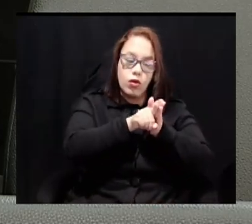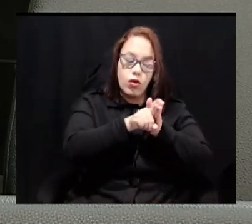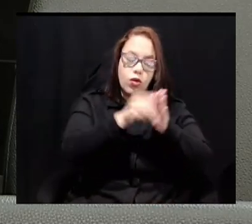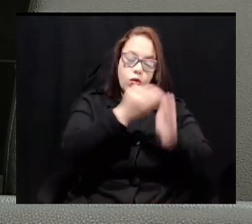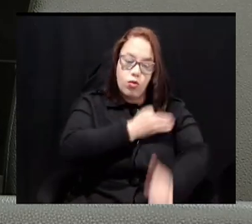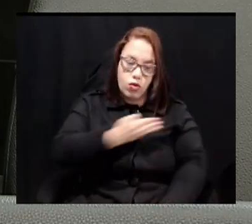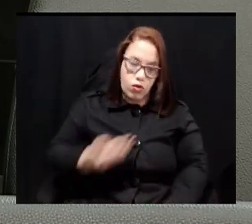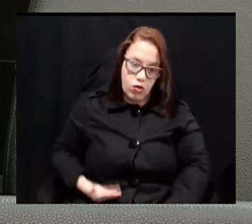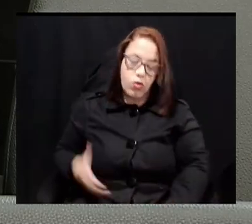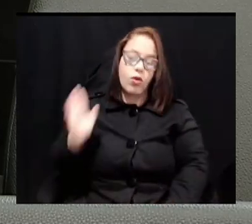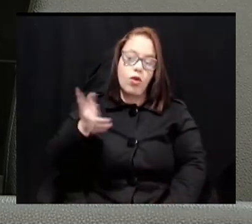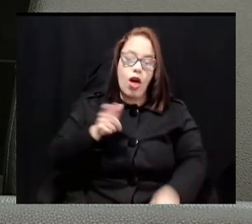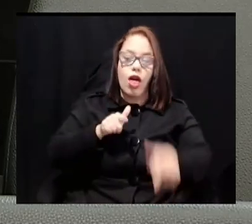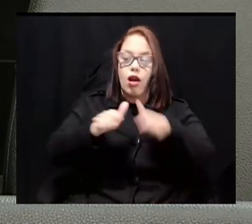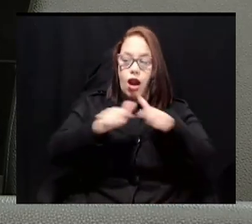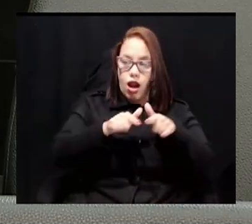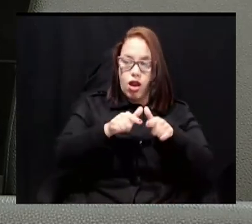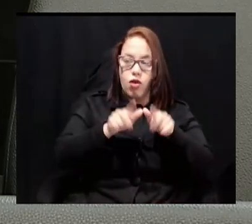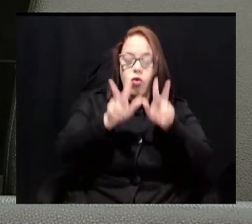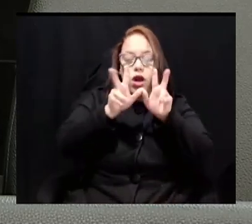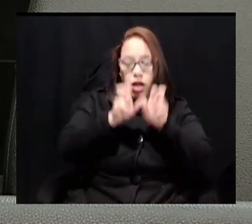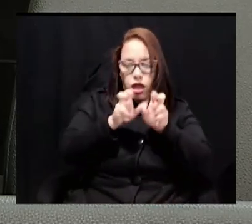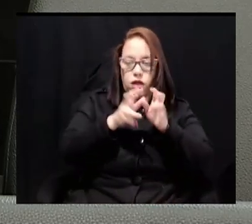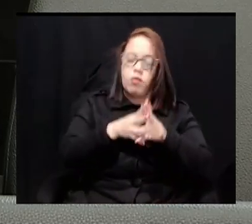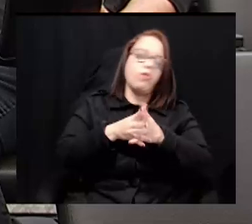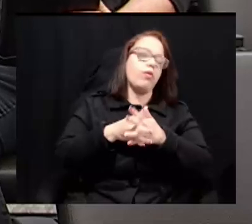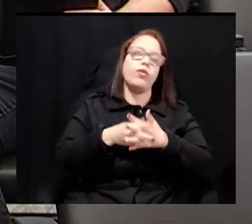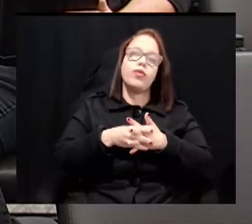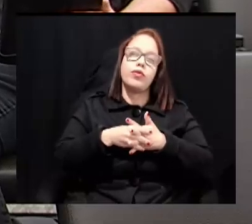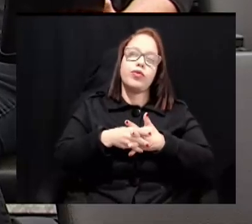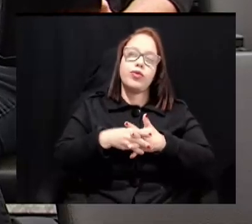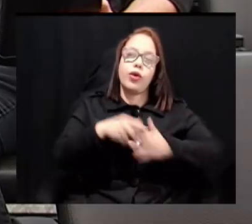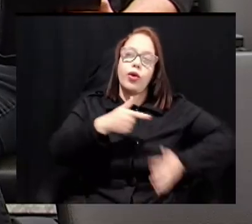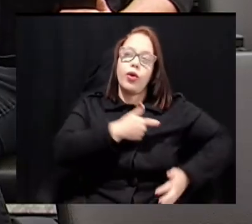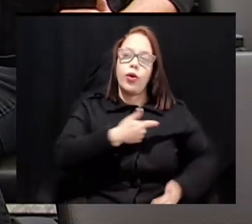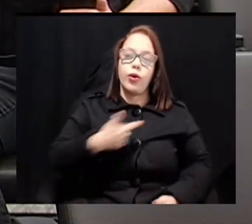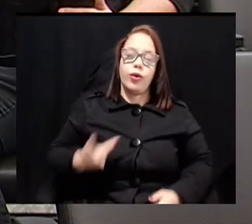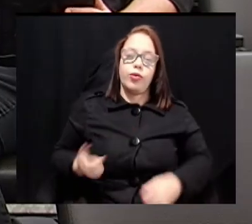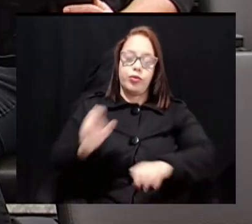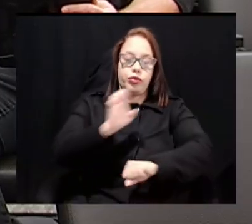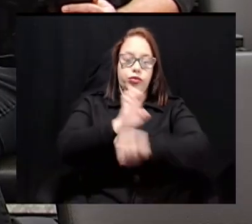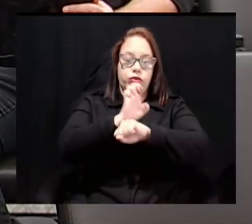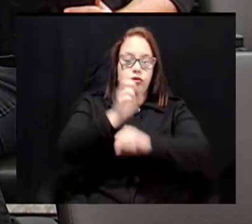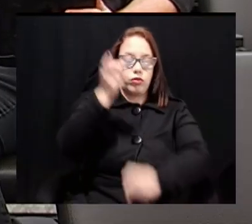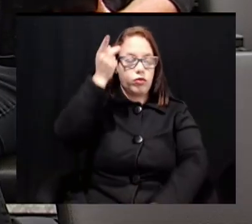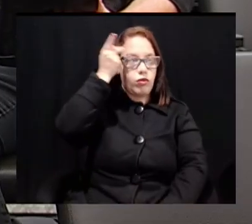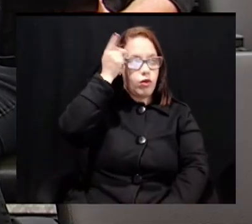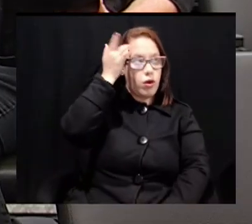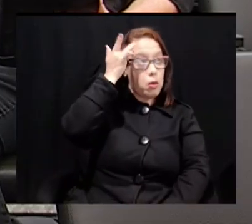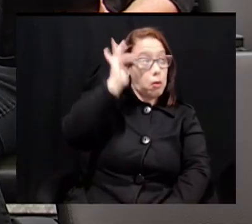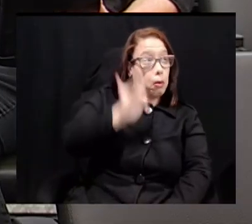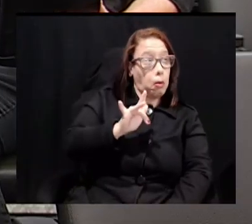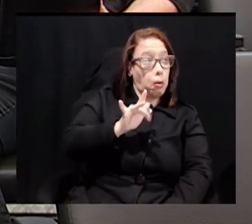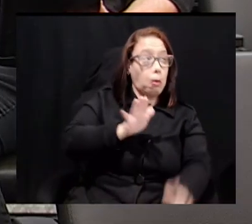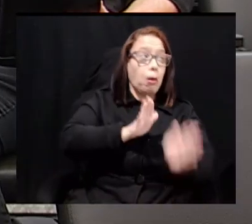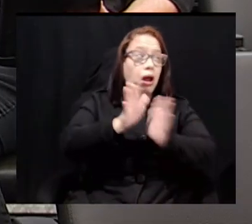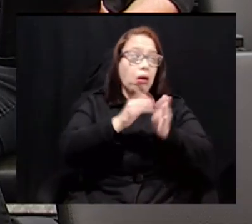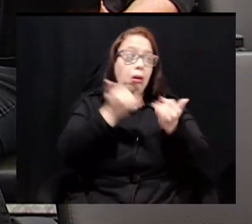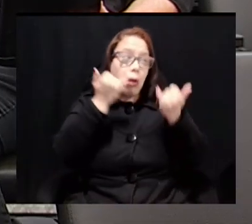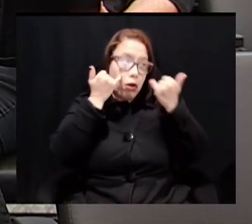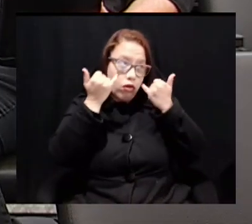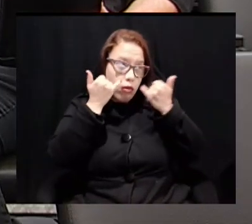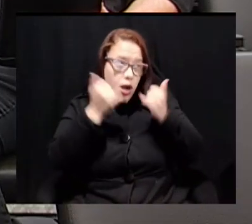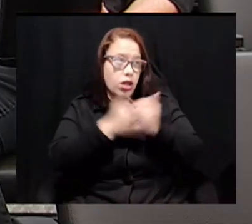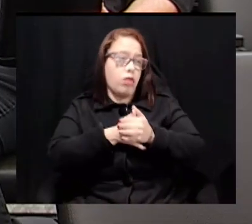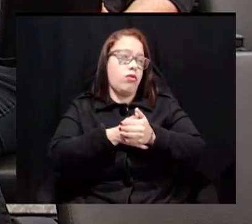com isso. E agora, recentemente, o governo do estado de São Paulo, não sei se vocês tiveram acesso a essa informação,